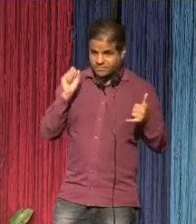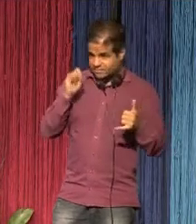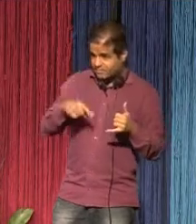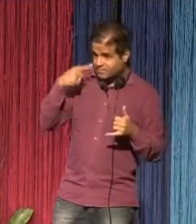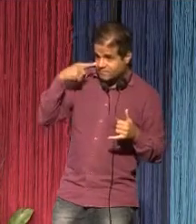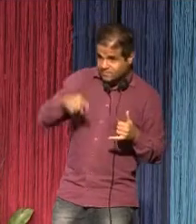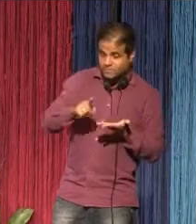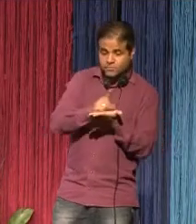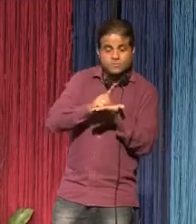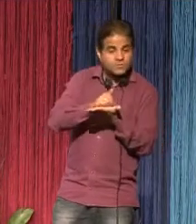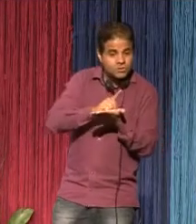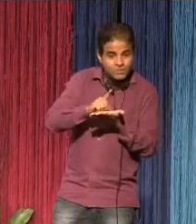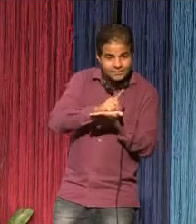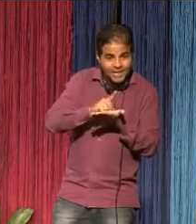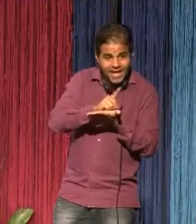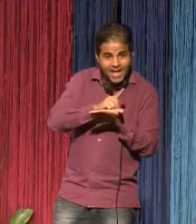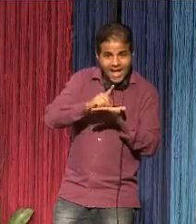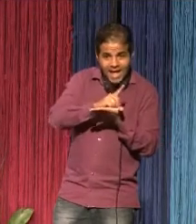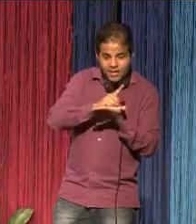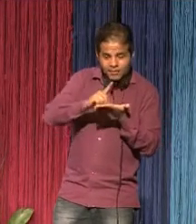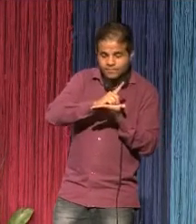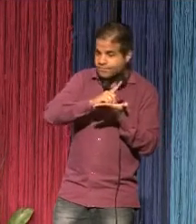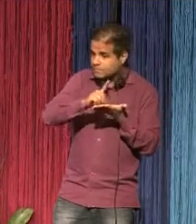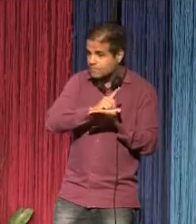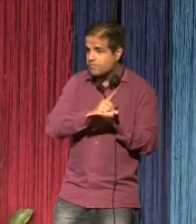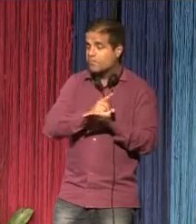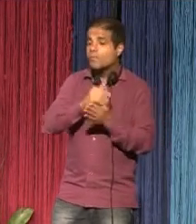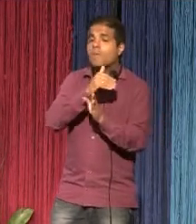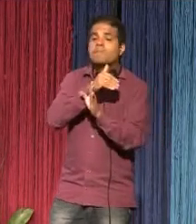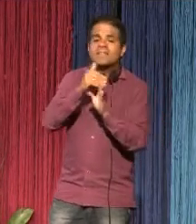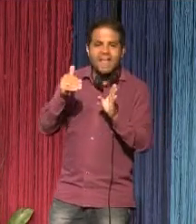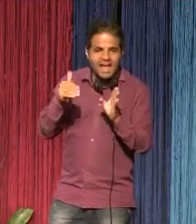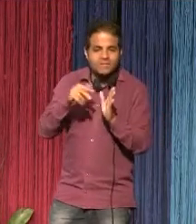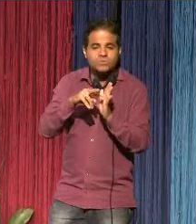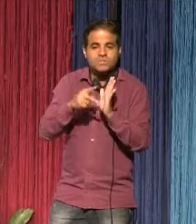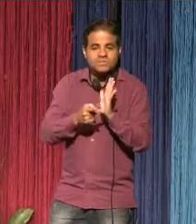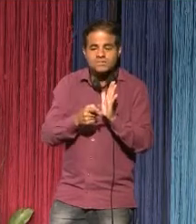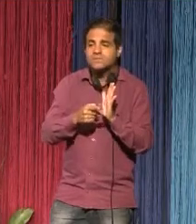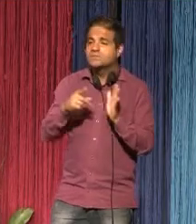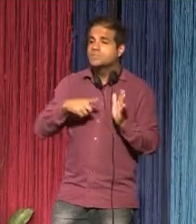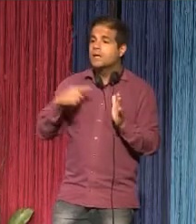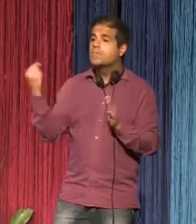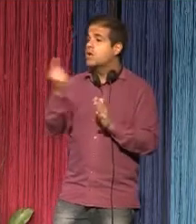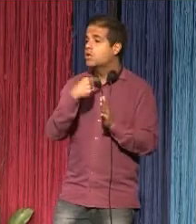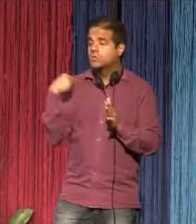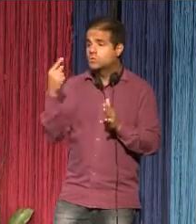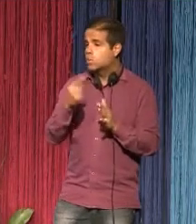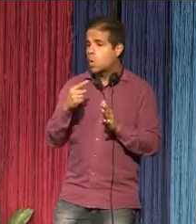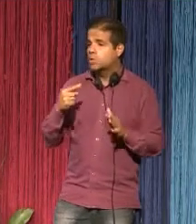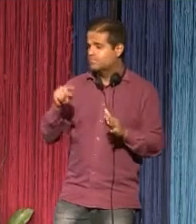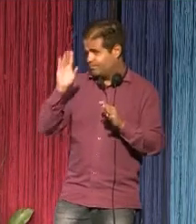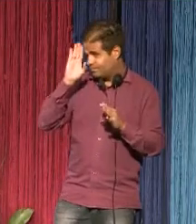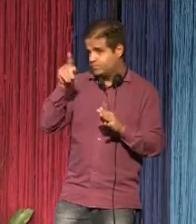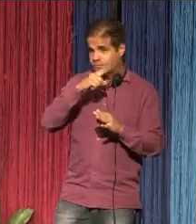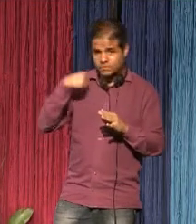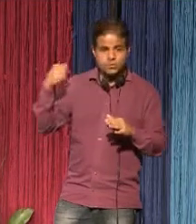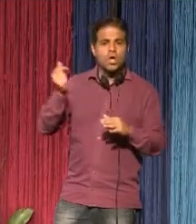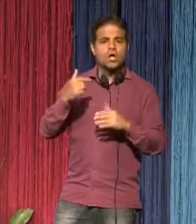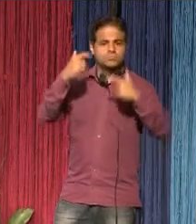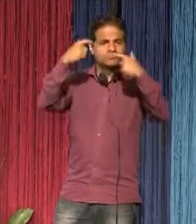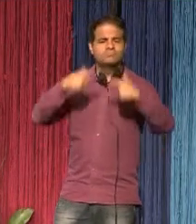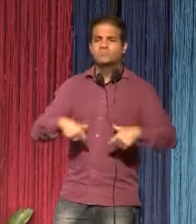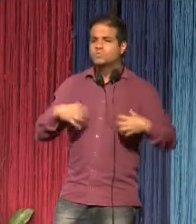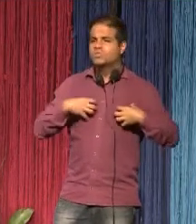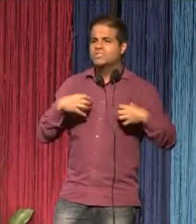for olhar no dicionário, metade dos significados do brincar tem para nós, sobretudo nós moralistas,